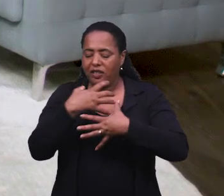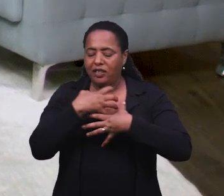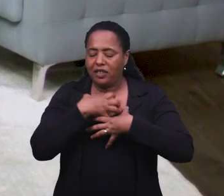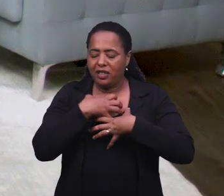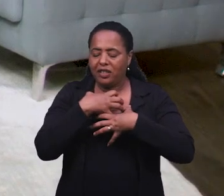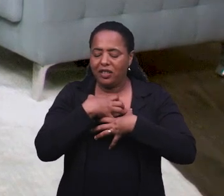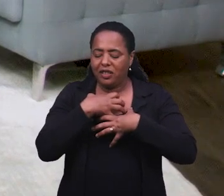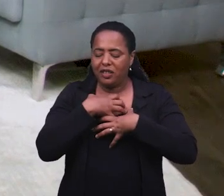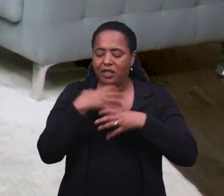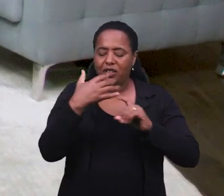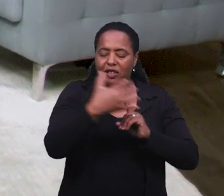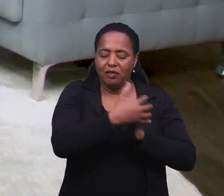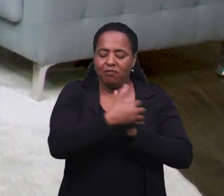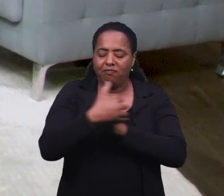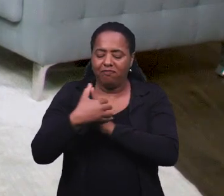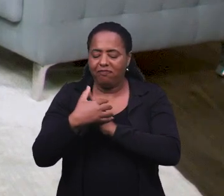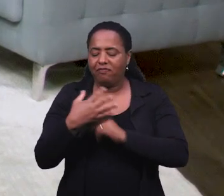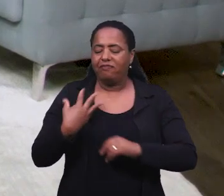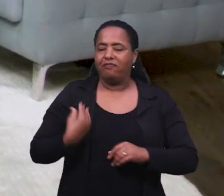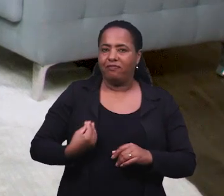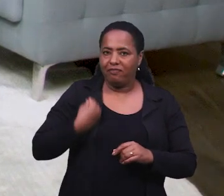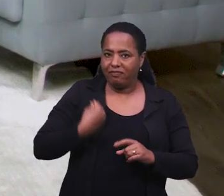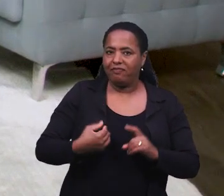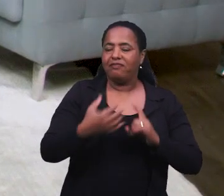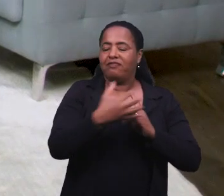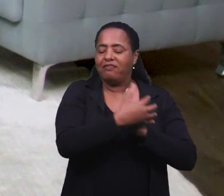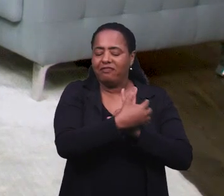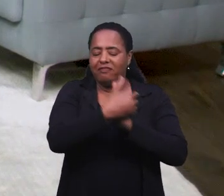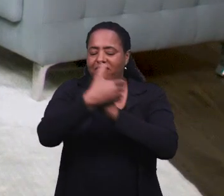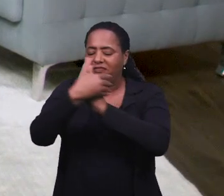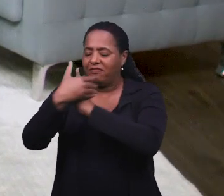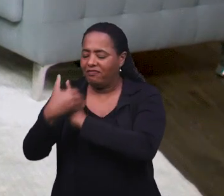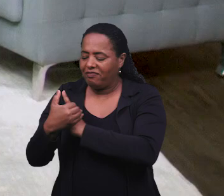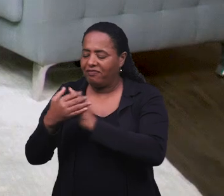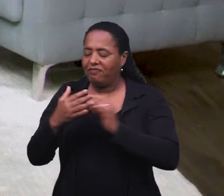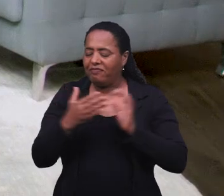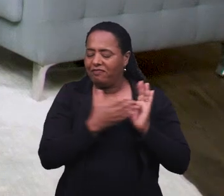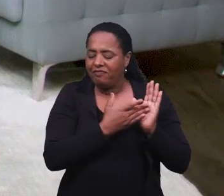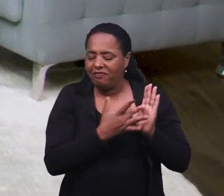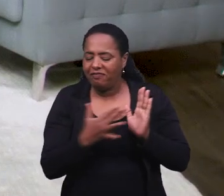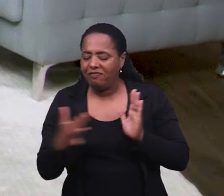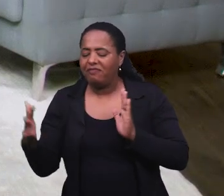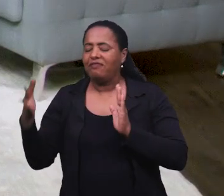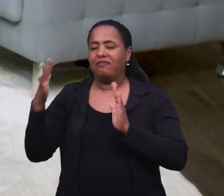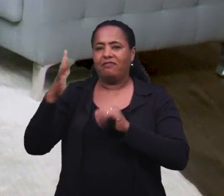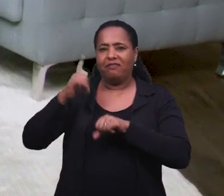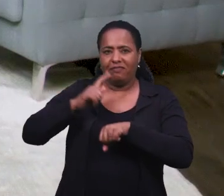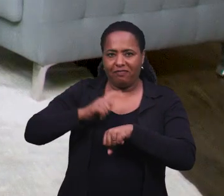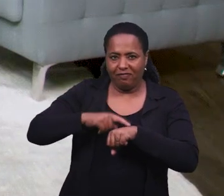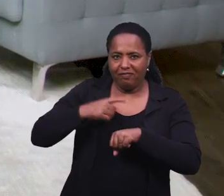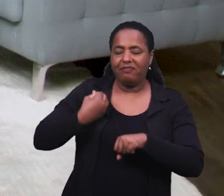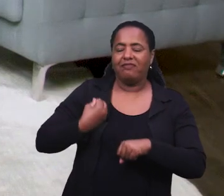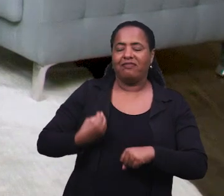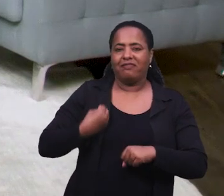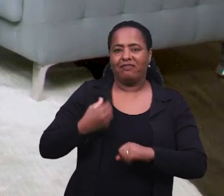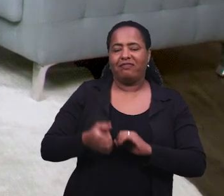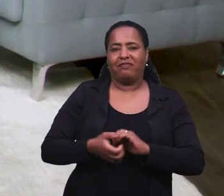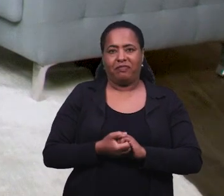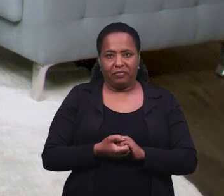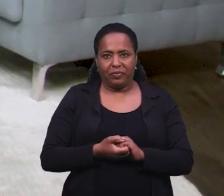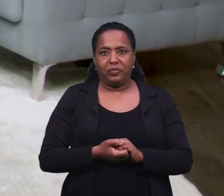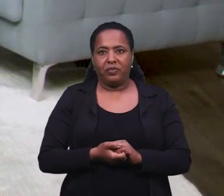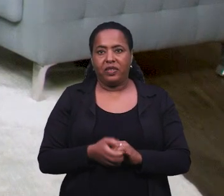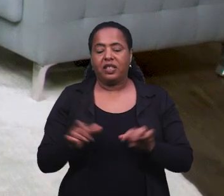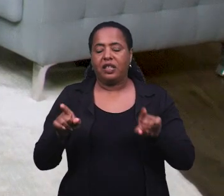do Senhor, a esse acolhimento que também nós devemos ter na igreja. Como que nós podemos entender isso, pastor